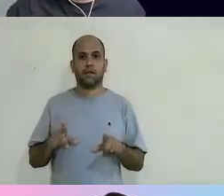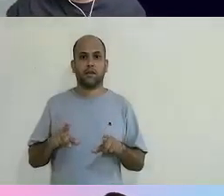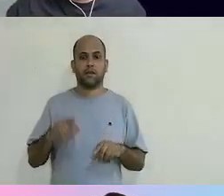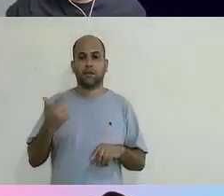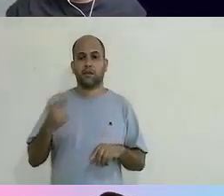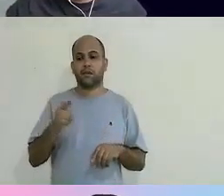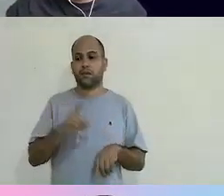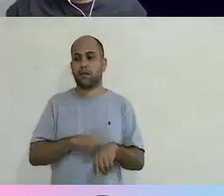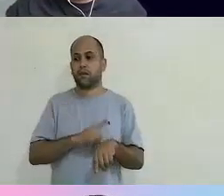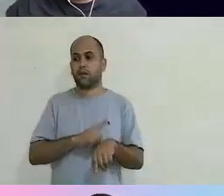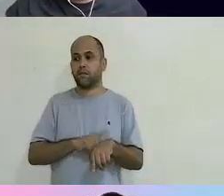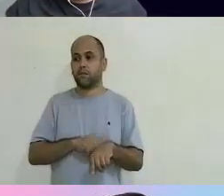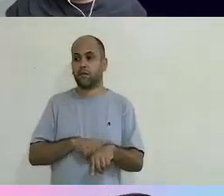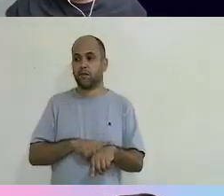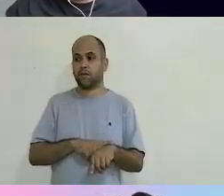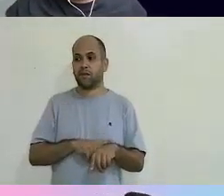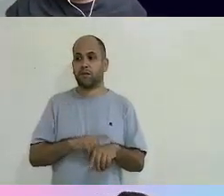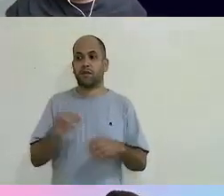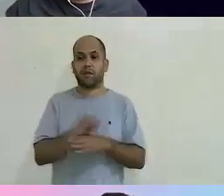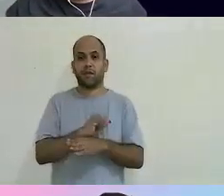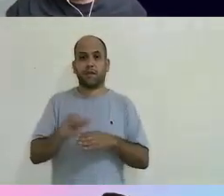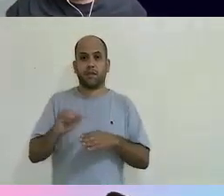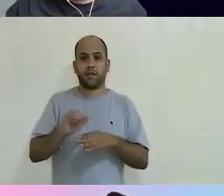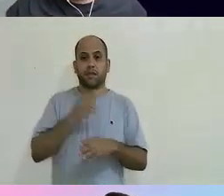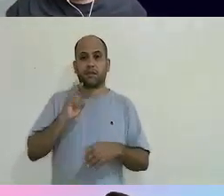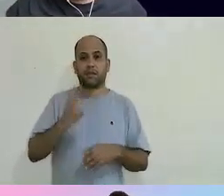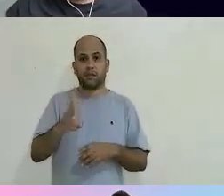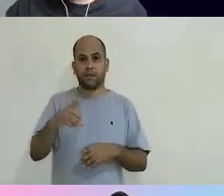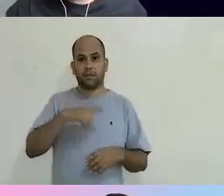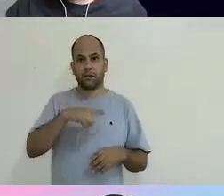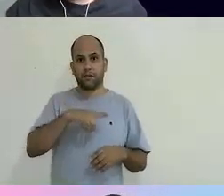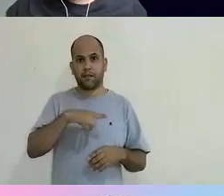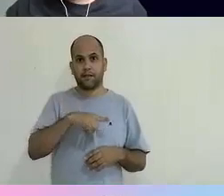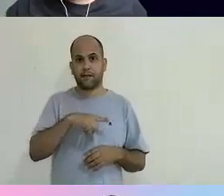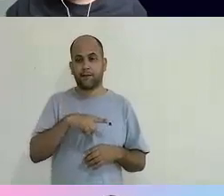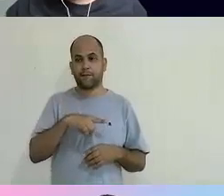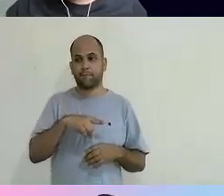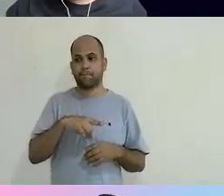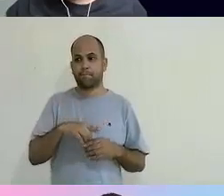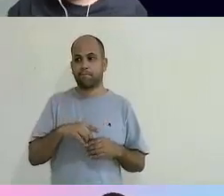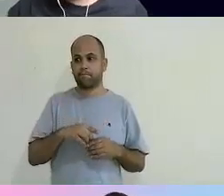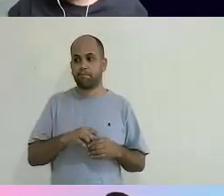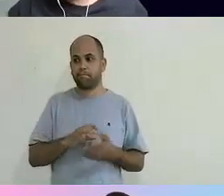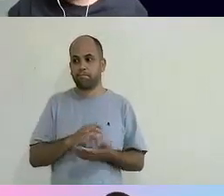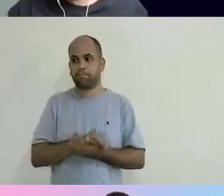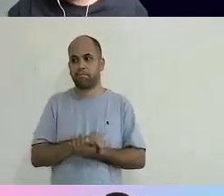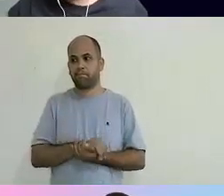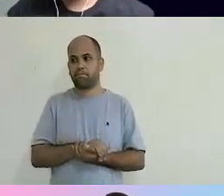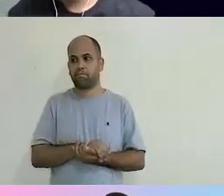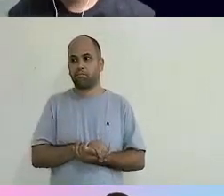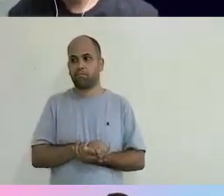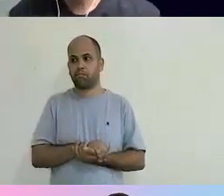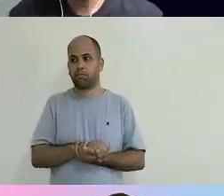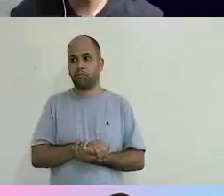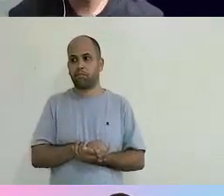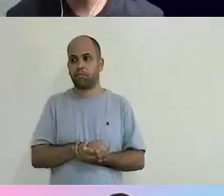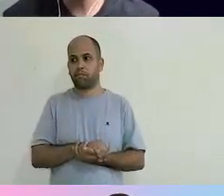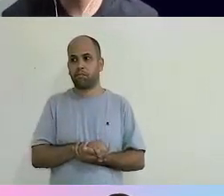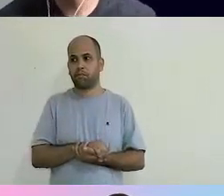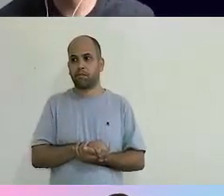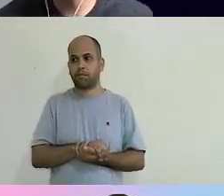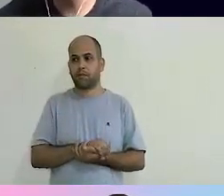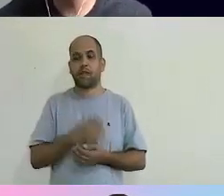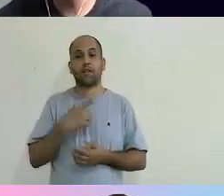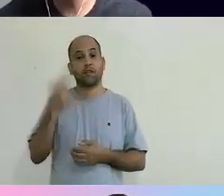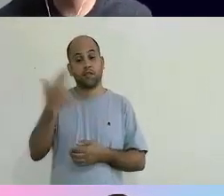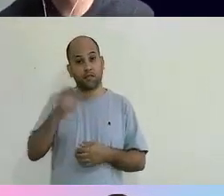Então, possibilidade sempre tem, gente. Sempre tem. E de novo, é